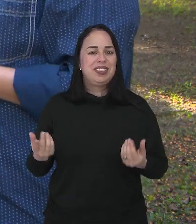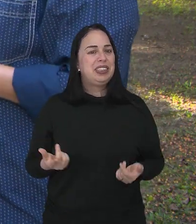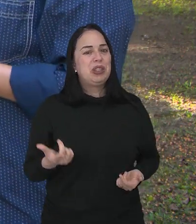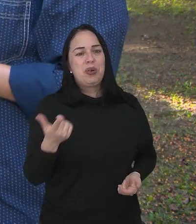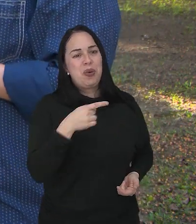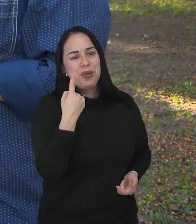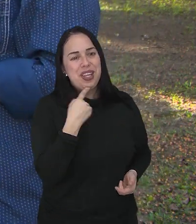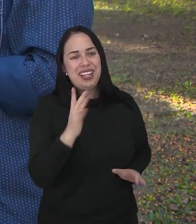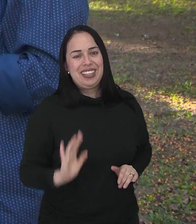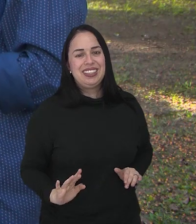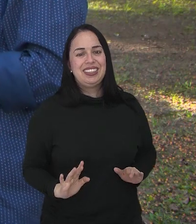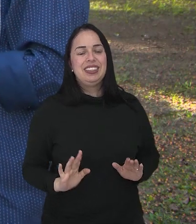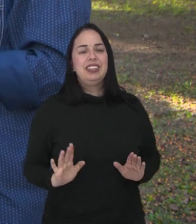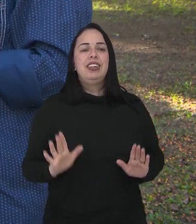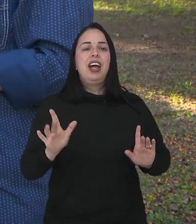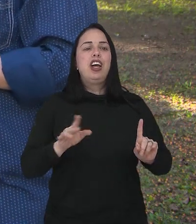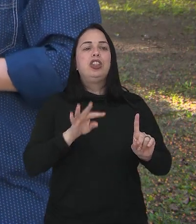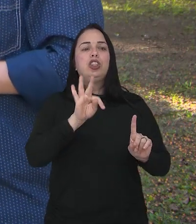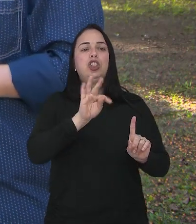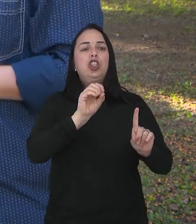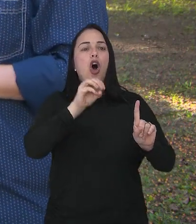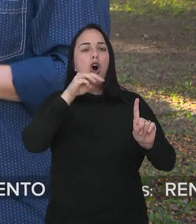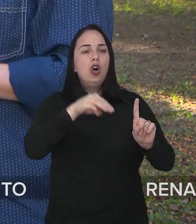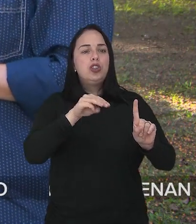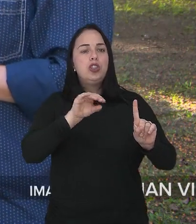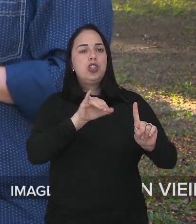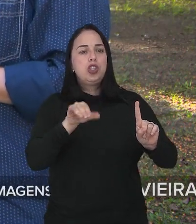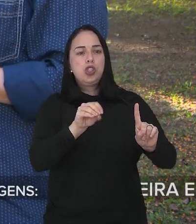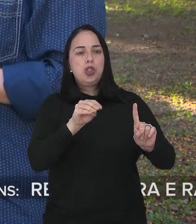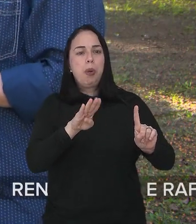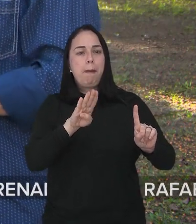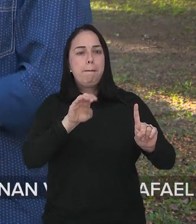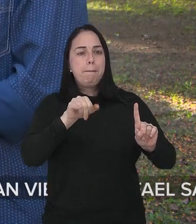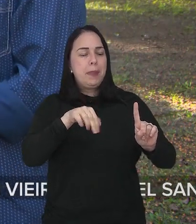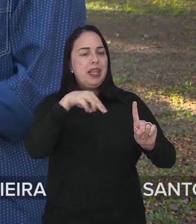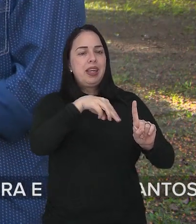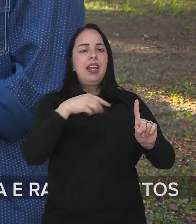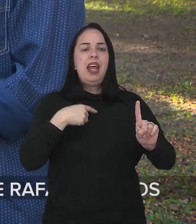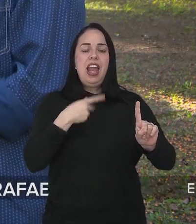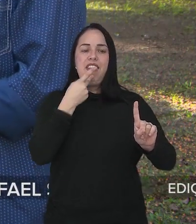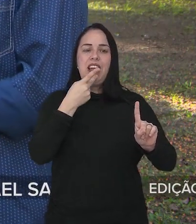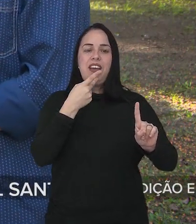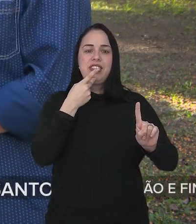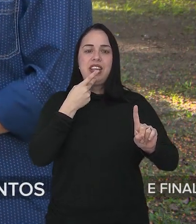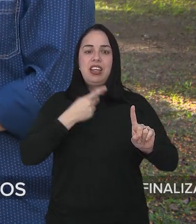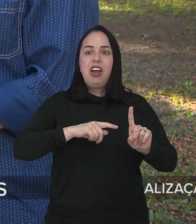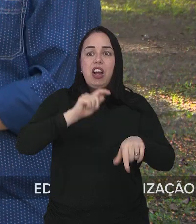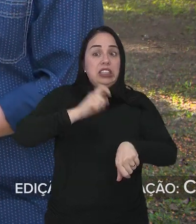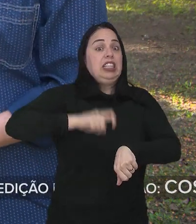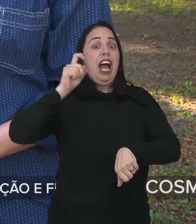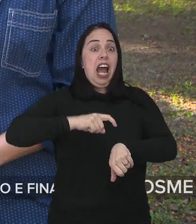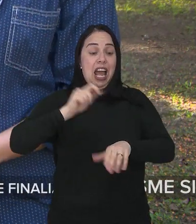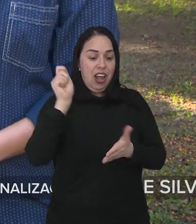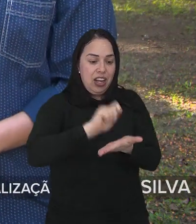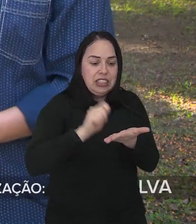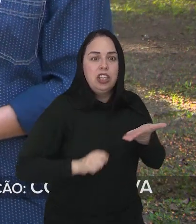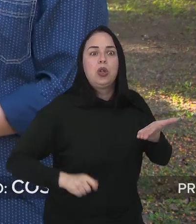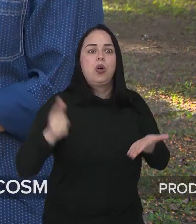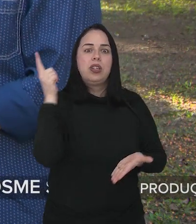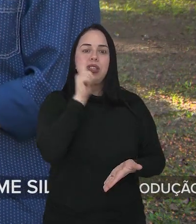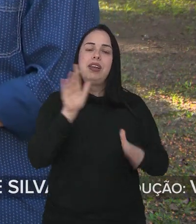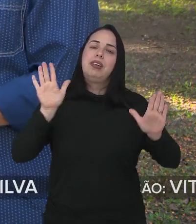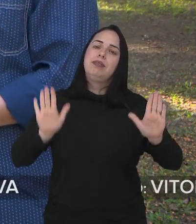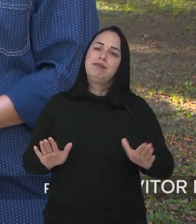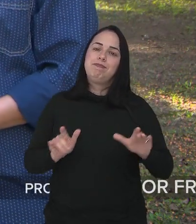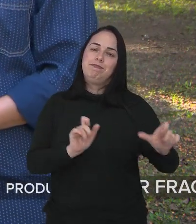todo mundo que é como Tom Jobim, né? Tom Jobim falava qual que era a motivação dele, o deadline, né? Se tem deadline, você termina rapidinho. Bom, falar em